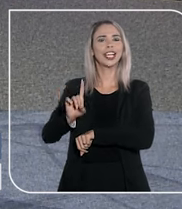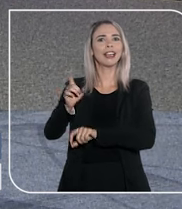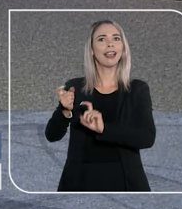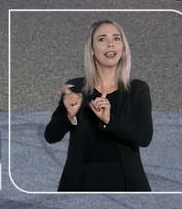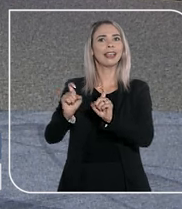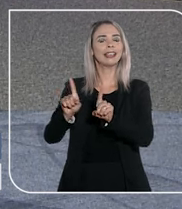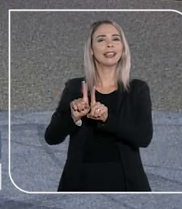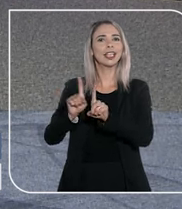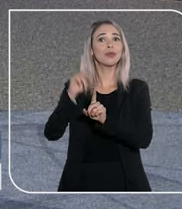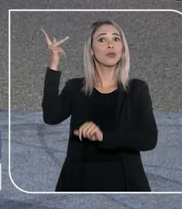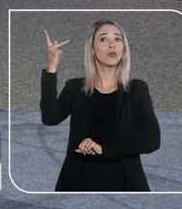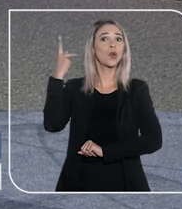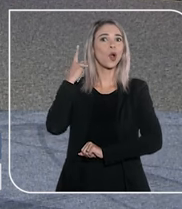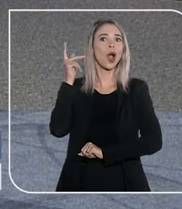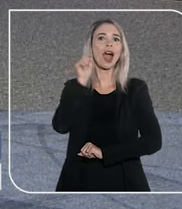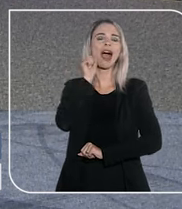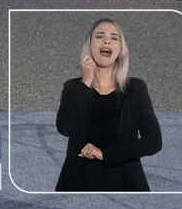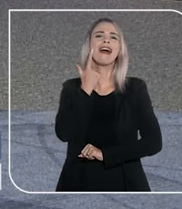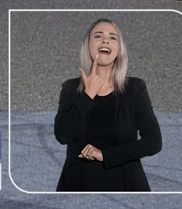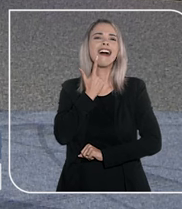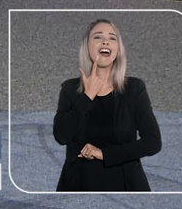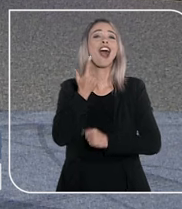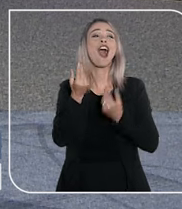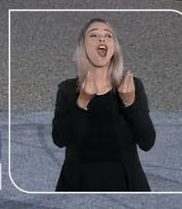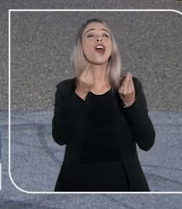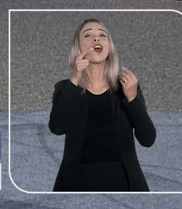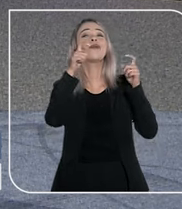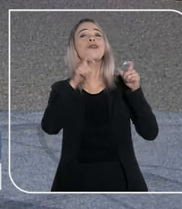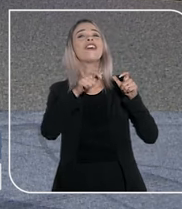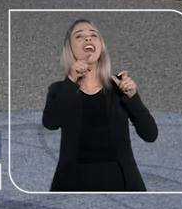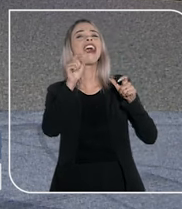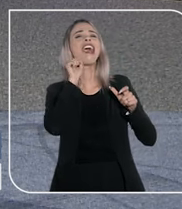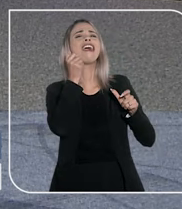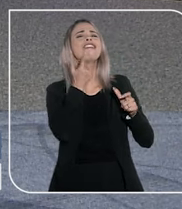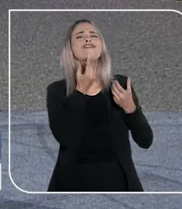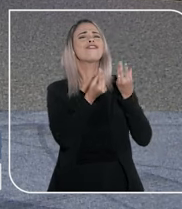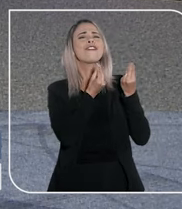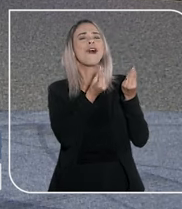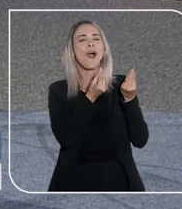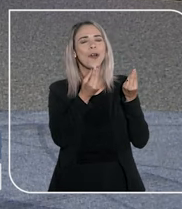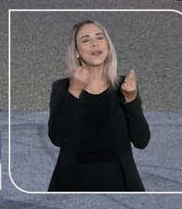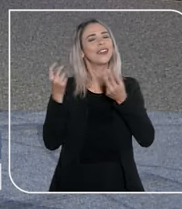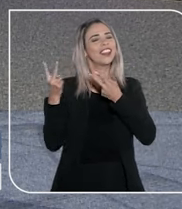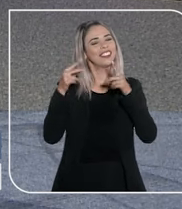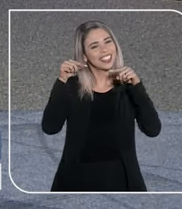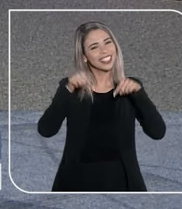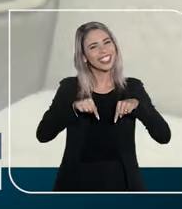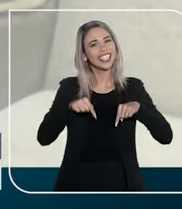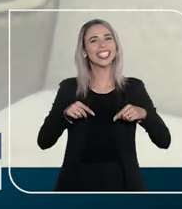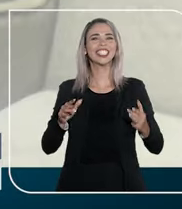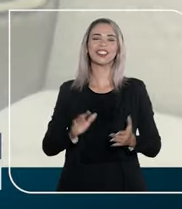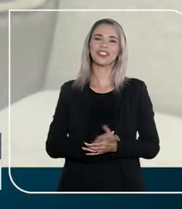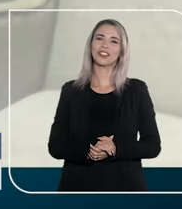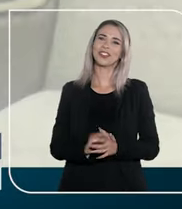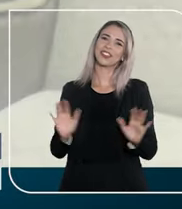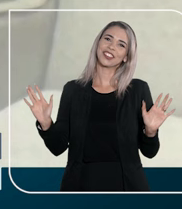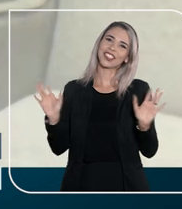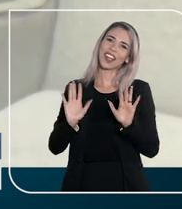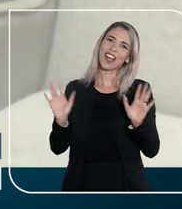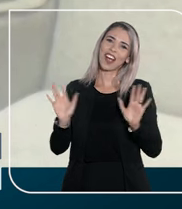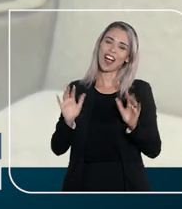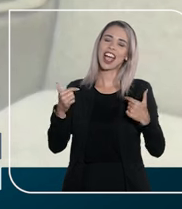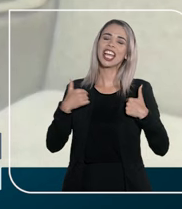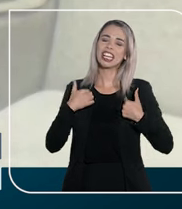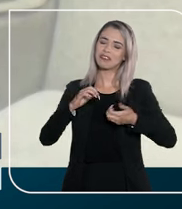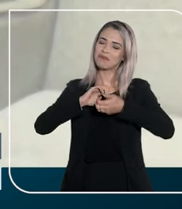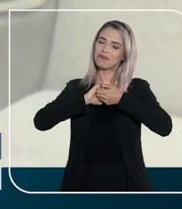procurador do Estado de Alagoas. Como é que vai Alagoas, doutor Fábio? Muito bem-vindo aqui ao Entender Direito. Olá, eu gostaria